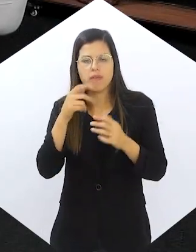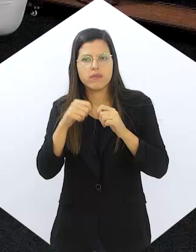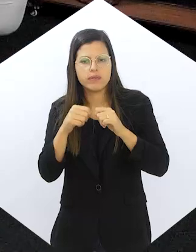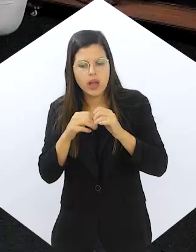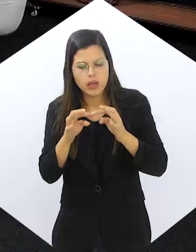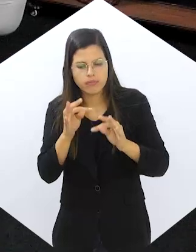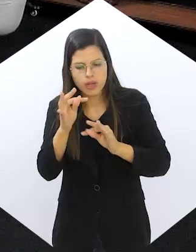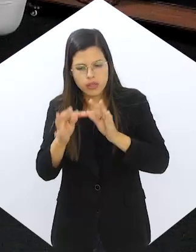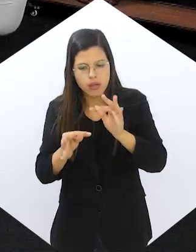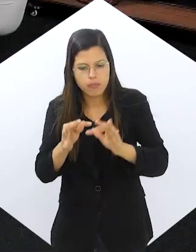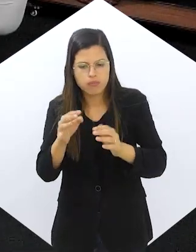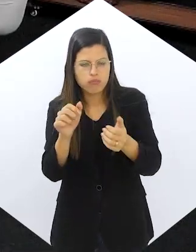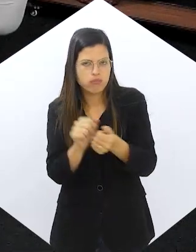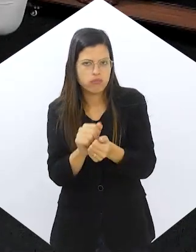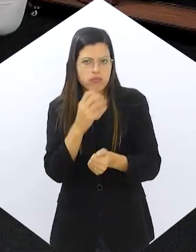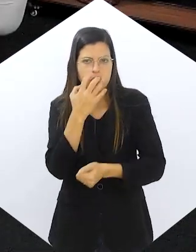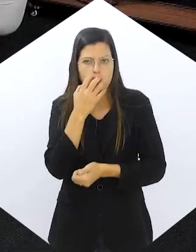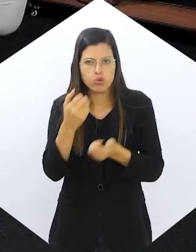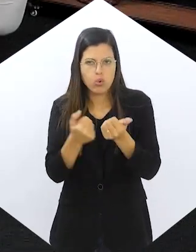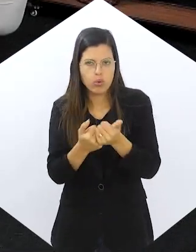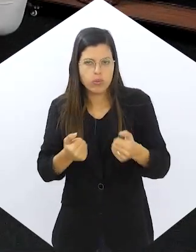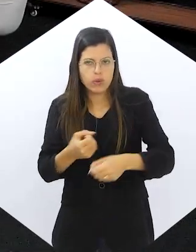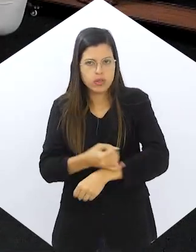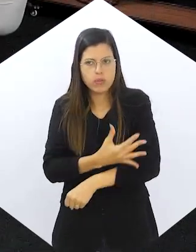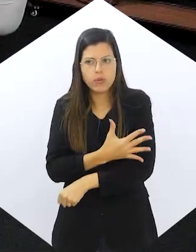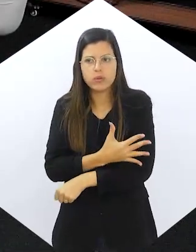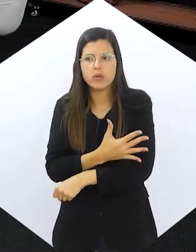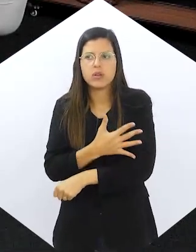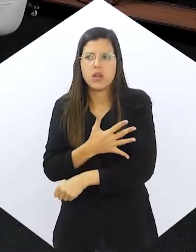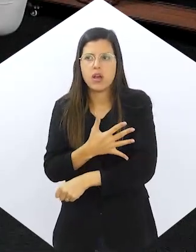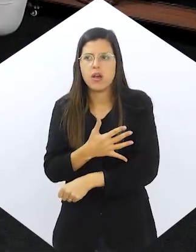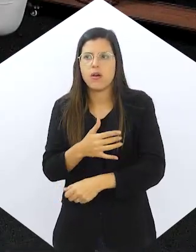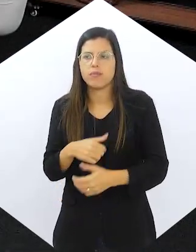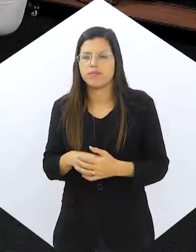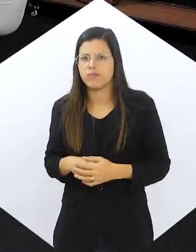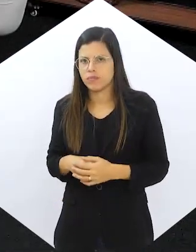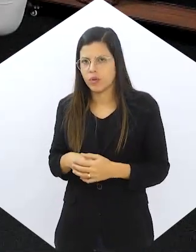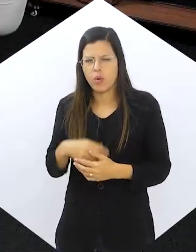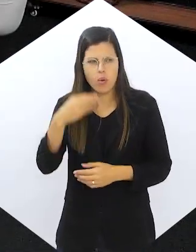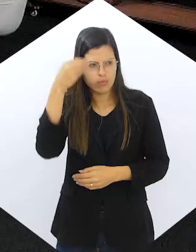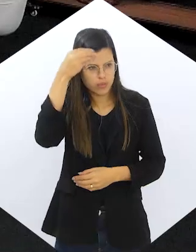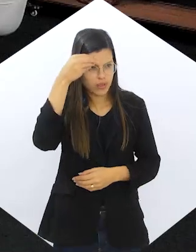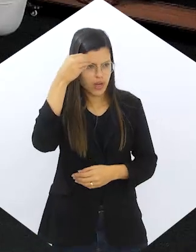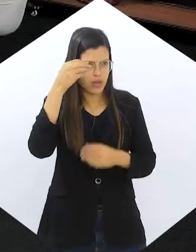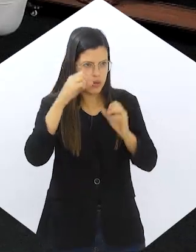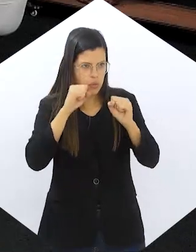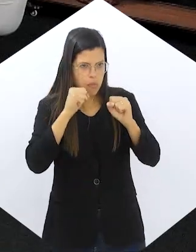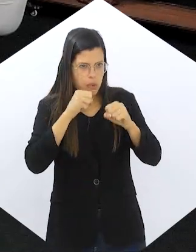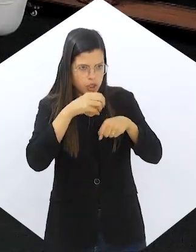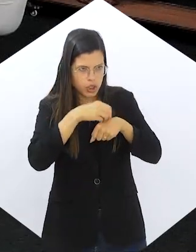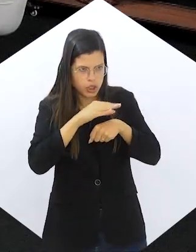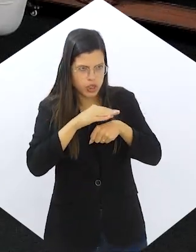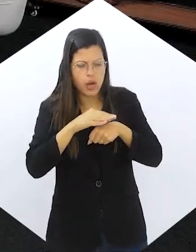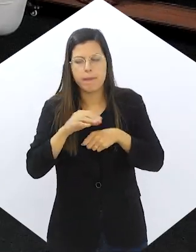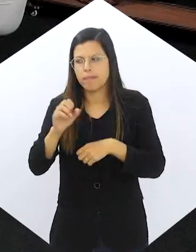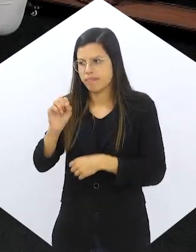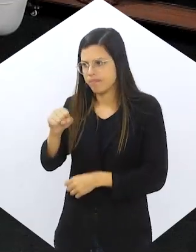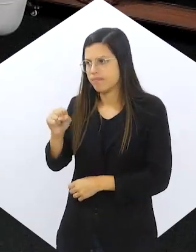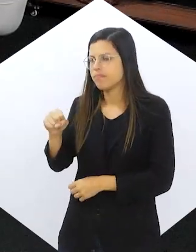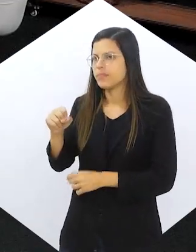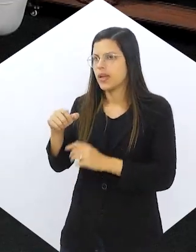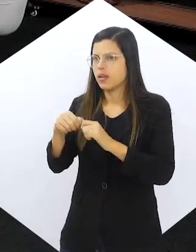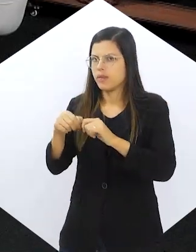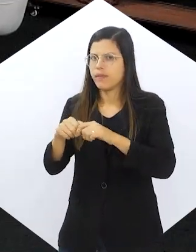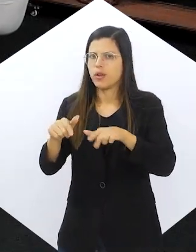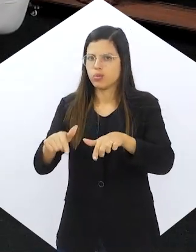esse tratamento com o cão de suporte emocional, emite o laudo e aí sim a gente... O próprio psiquiatra pode indicar um cão de suporte emocional? Isso.